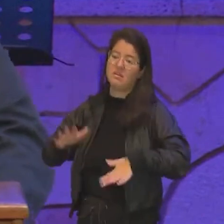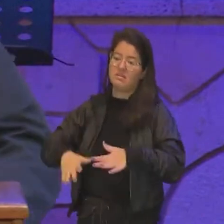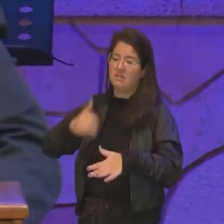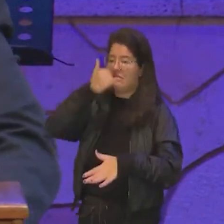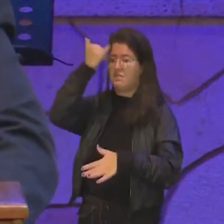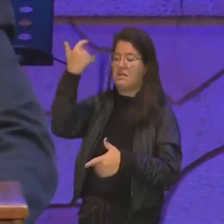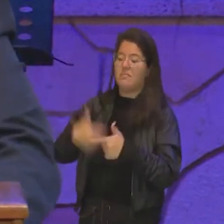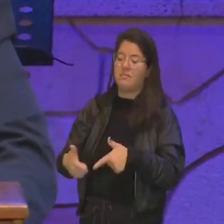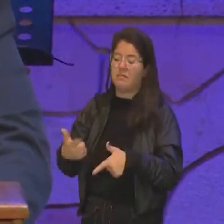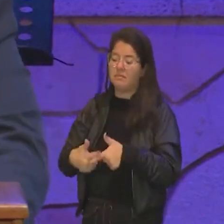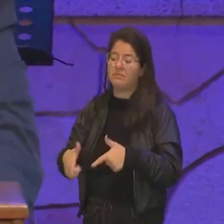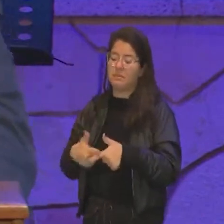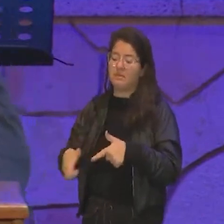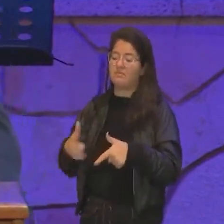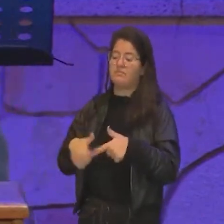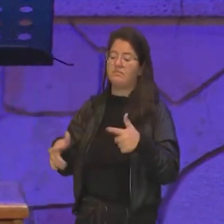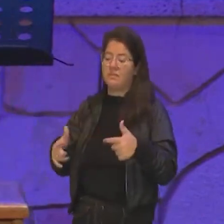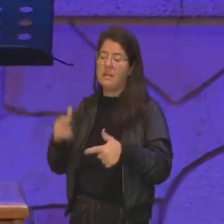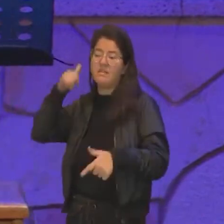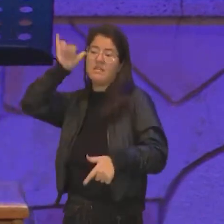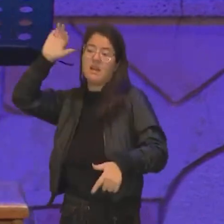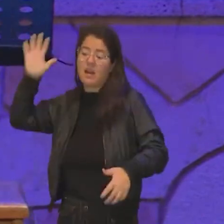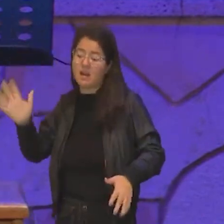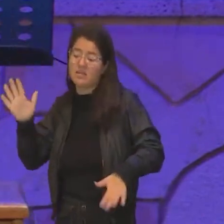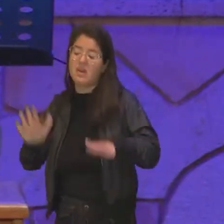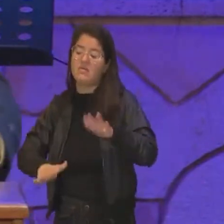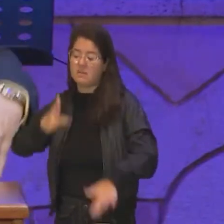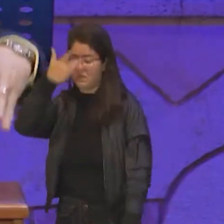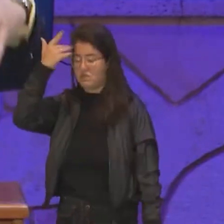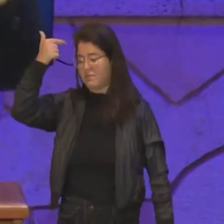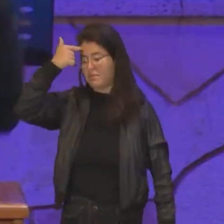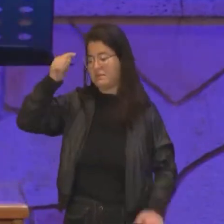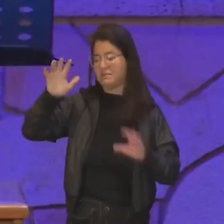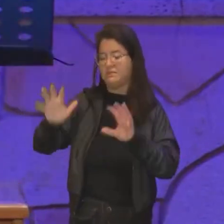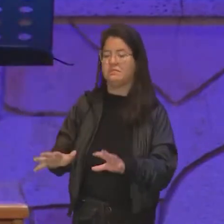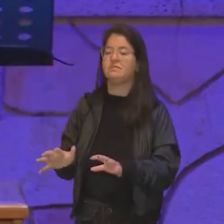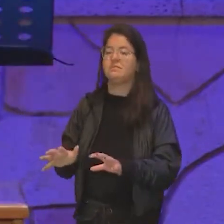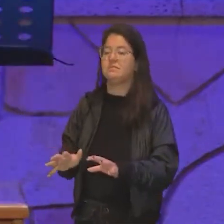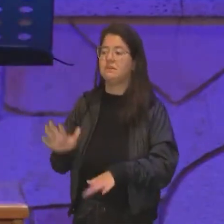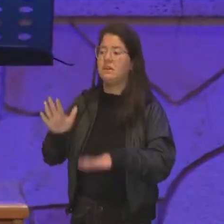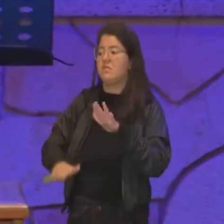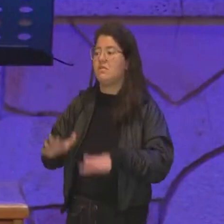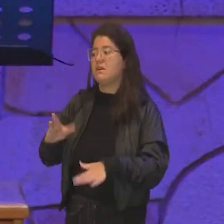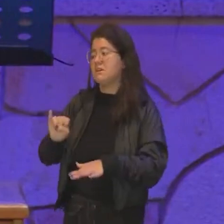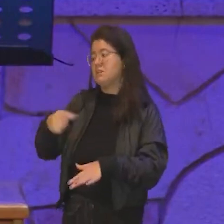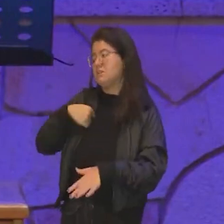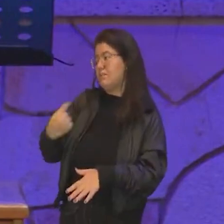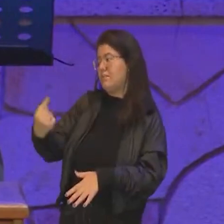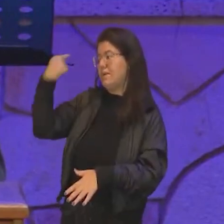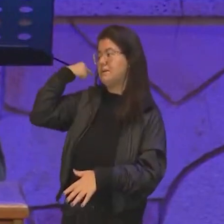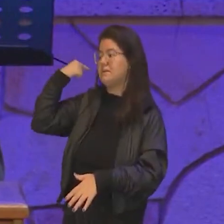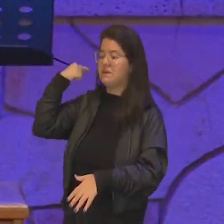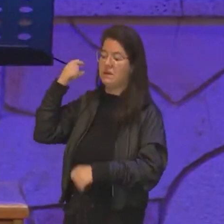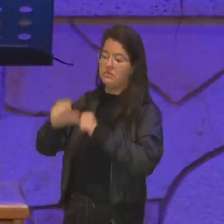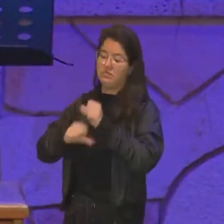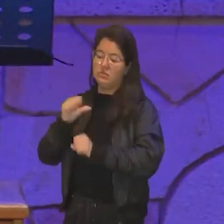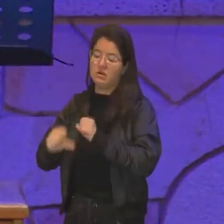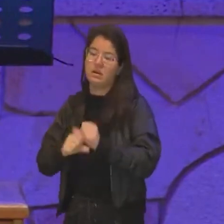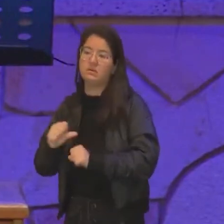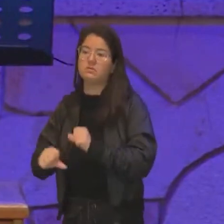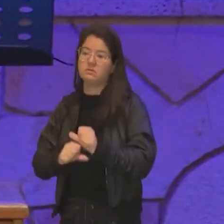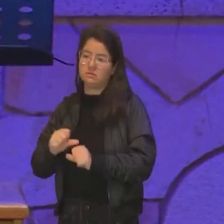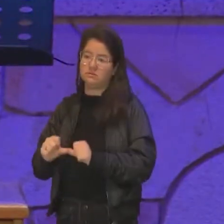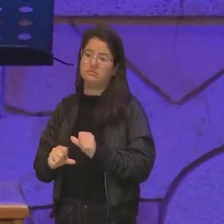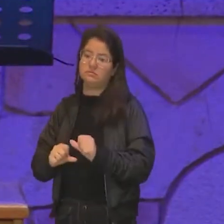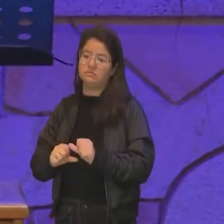acontecido e eu não estaria vivendo hoje aquilo que eu vivi no passado, e não estaria vivendo hoje aquilo que, como resultado do passado,